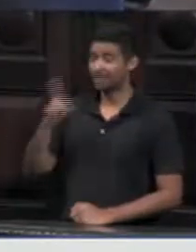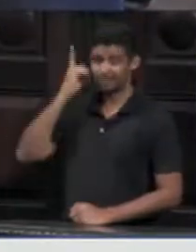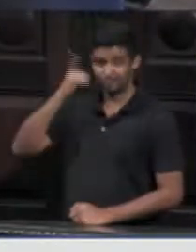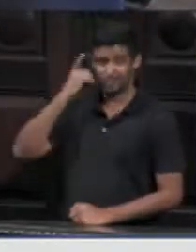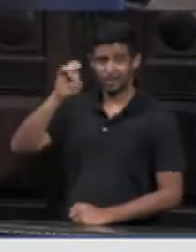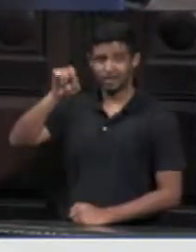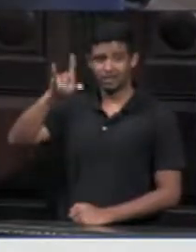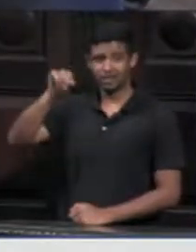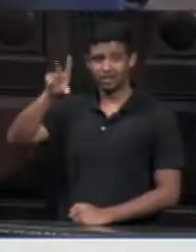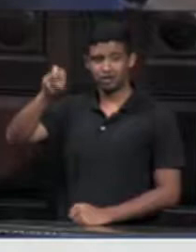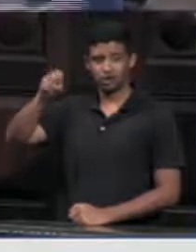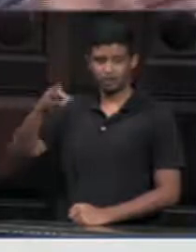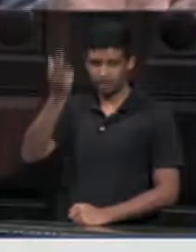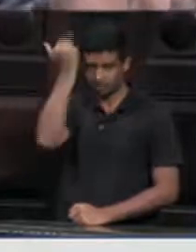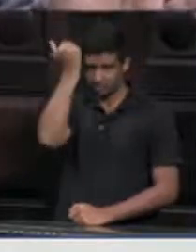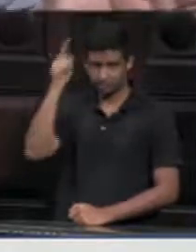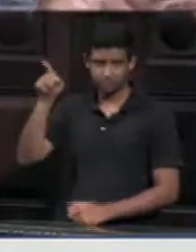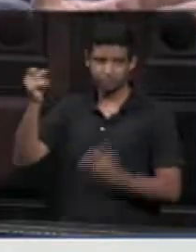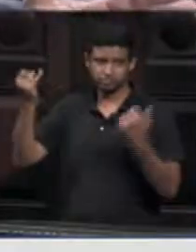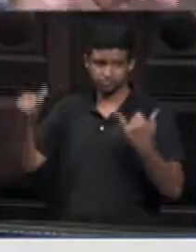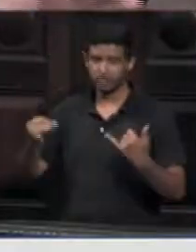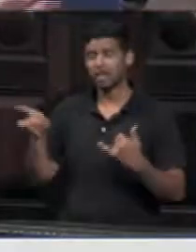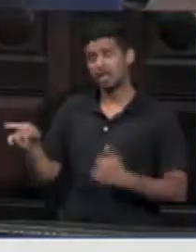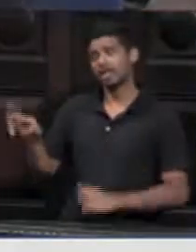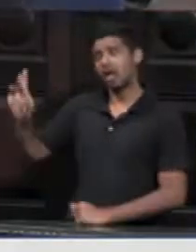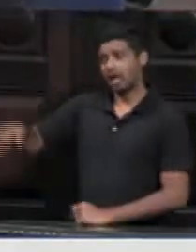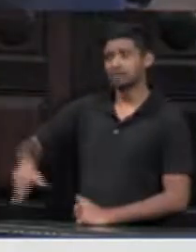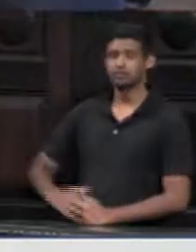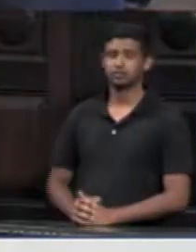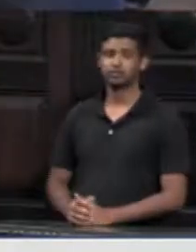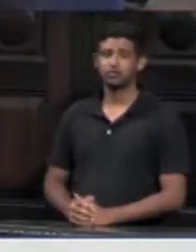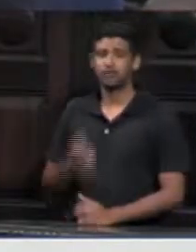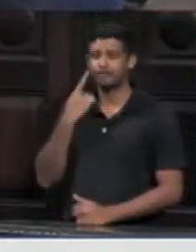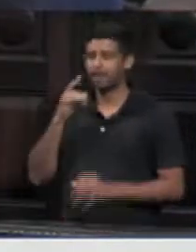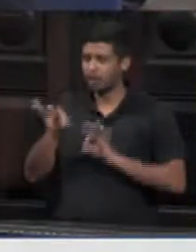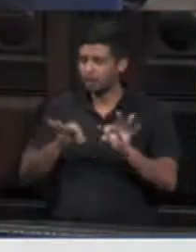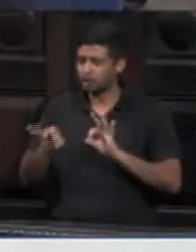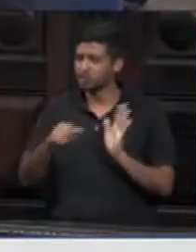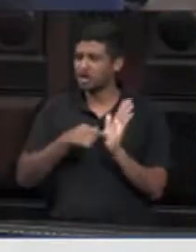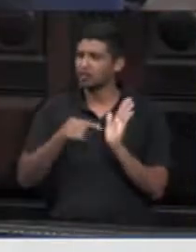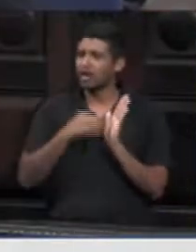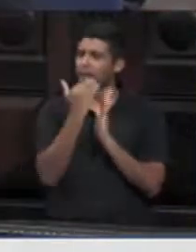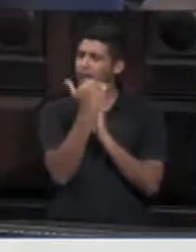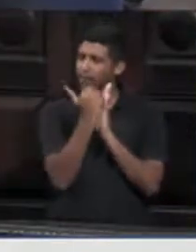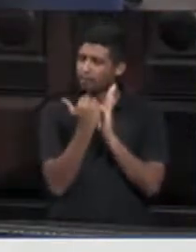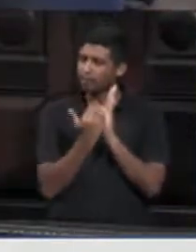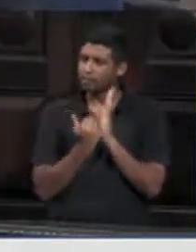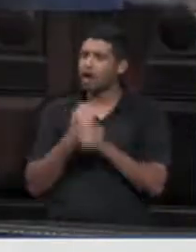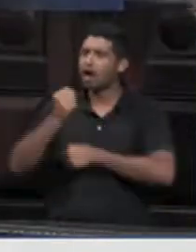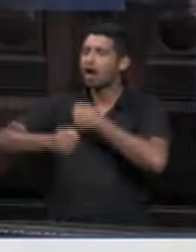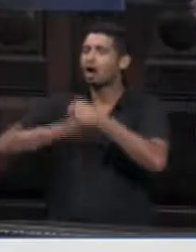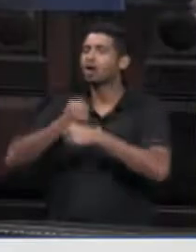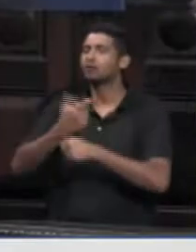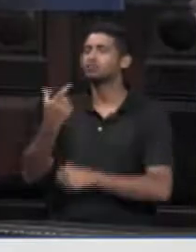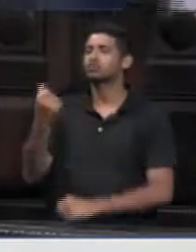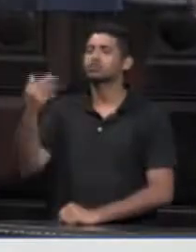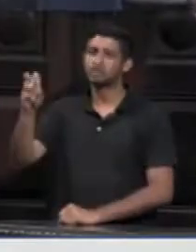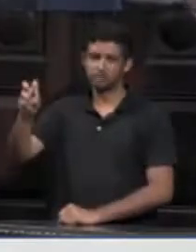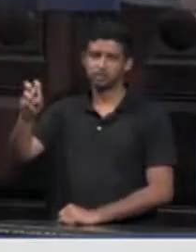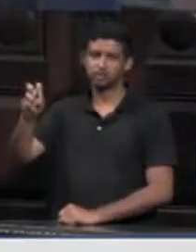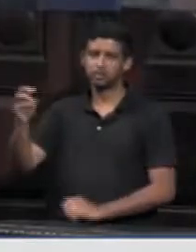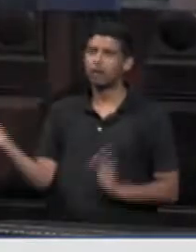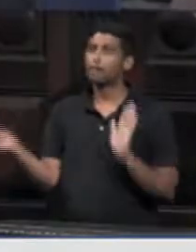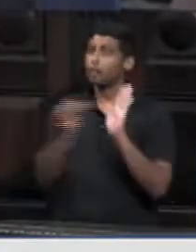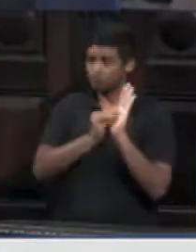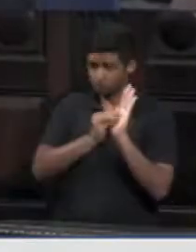antes da nossa votação, que de fato Eliomar tem razão. O projeto, quando foi pautado em 2015, entrou na pauta, deputada